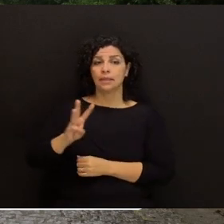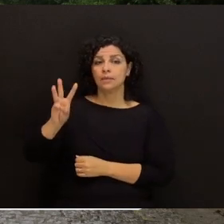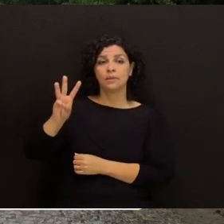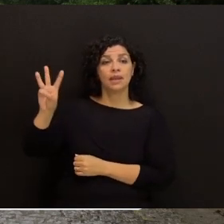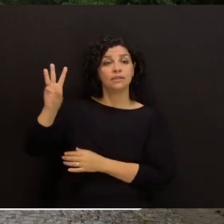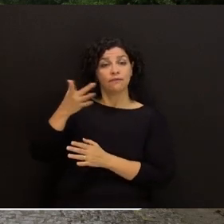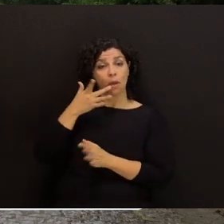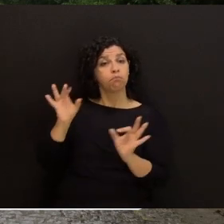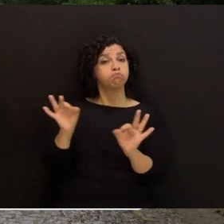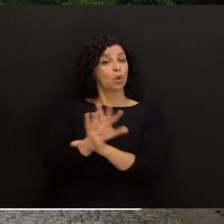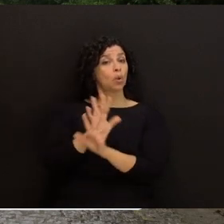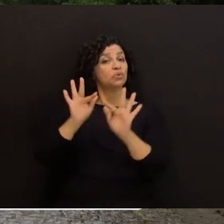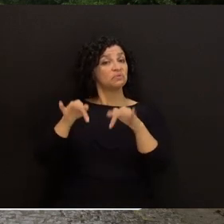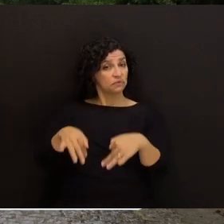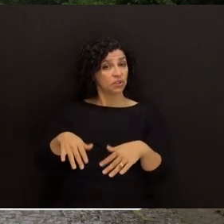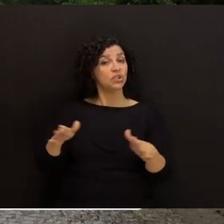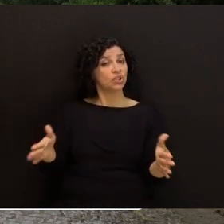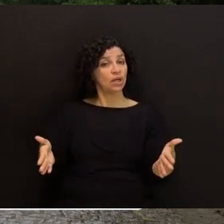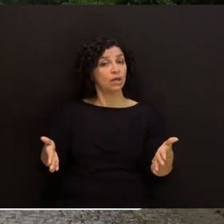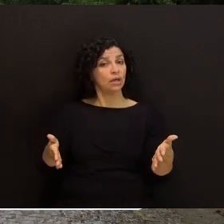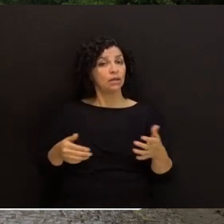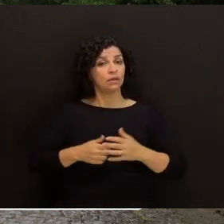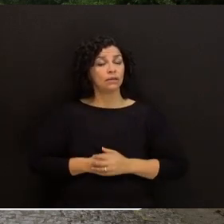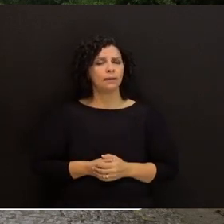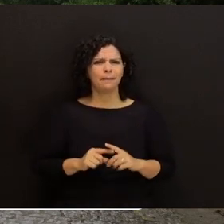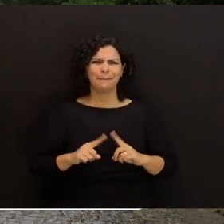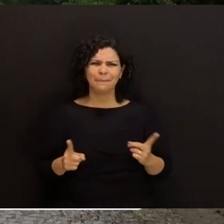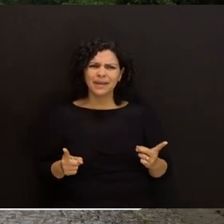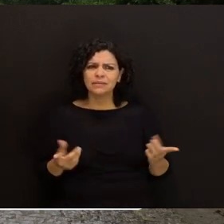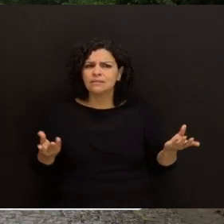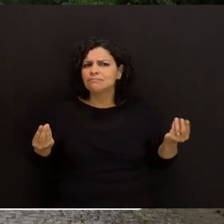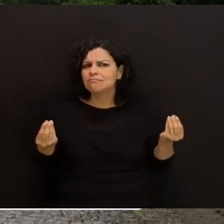e coloca simplesmente com os serviços já estão executados